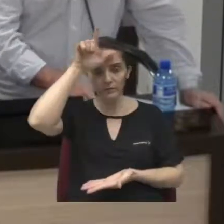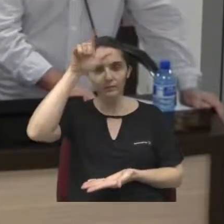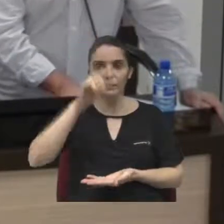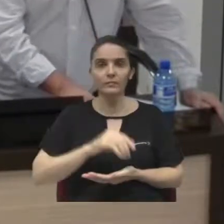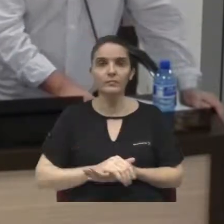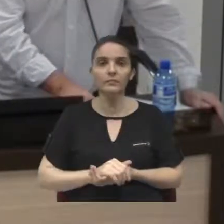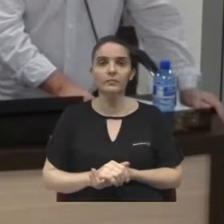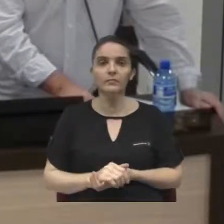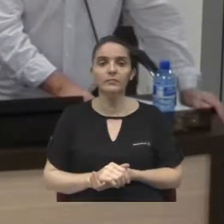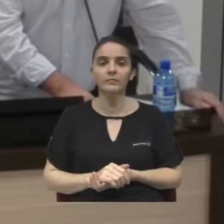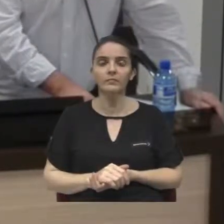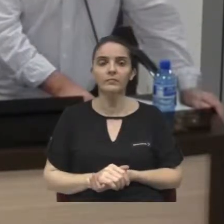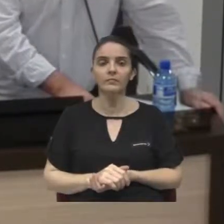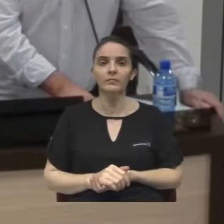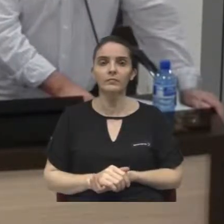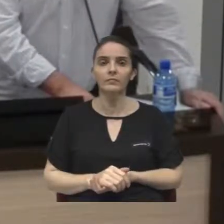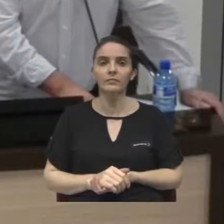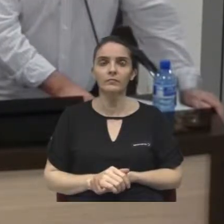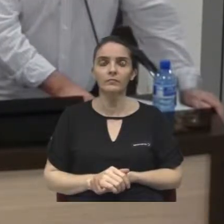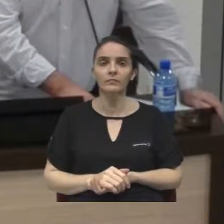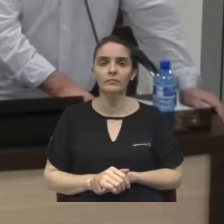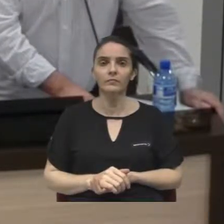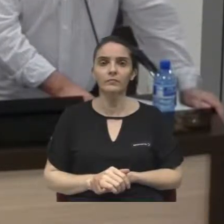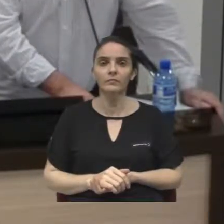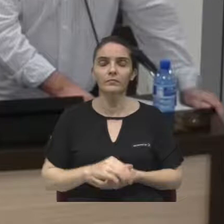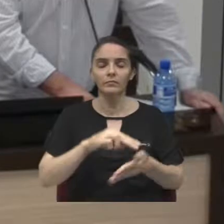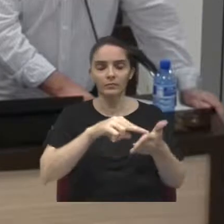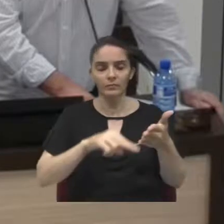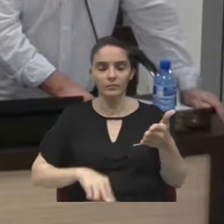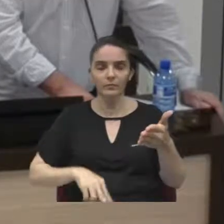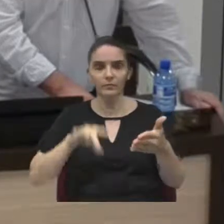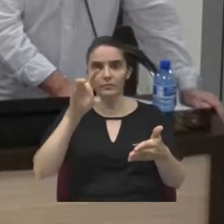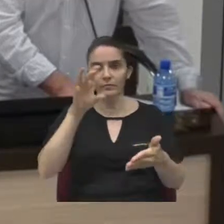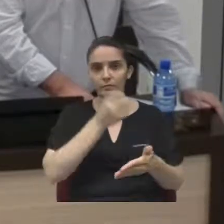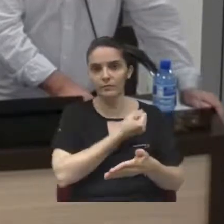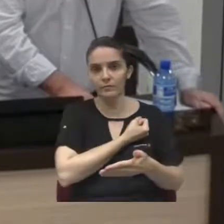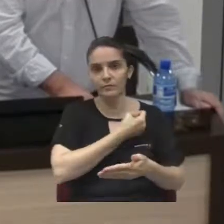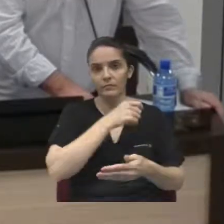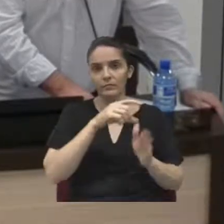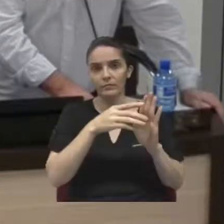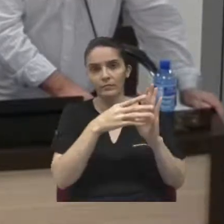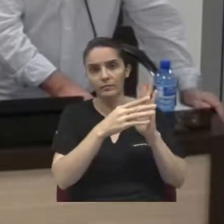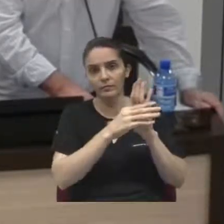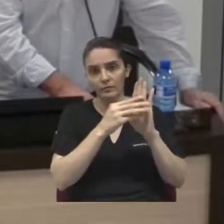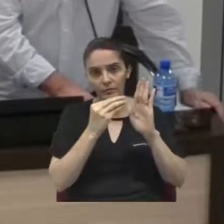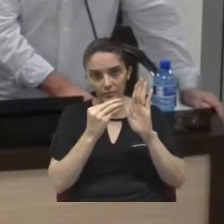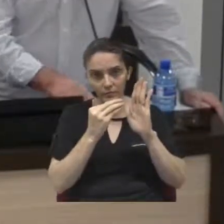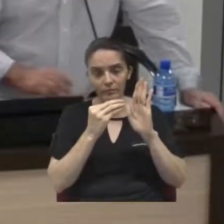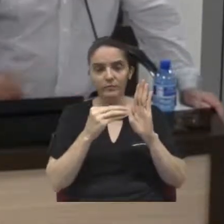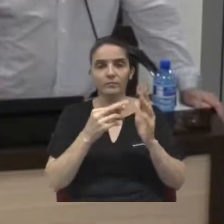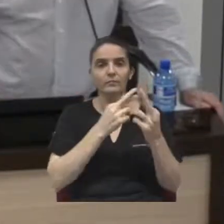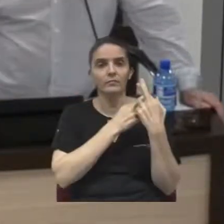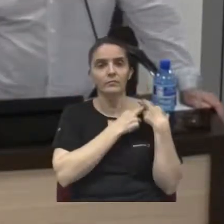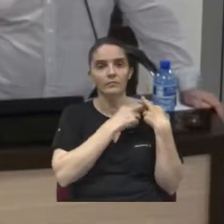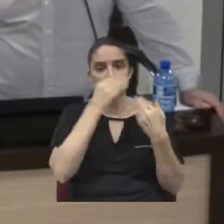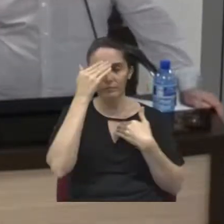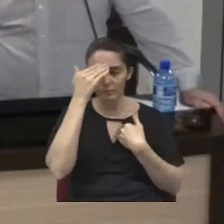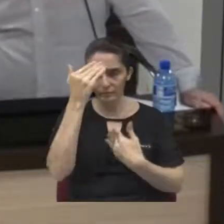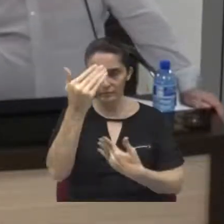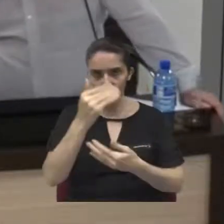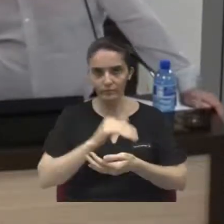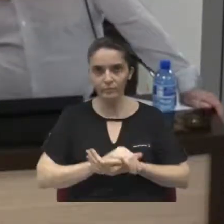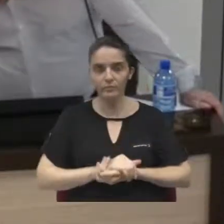para que possamos apenas o número, a ementa e o autor. Obrigado.